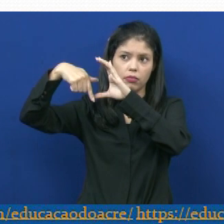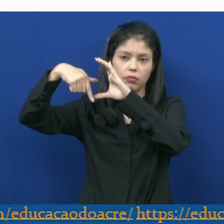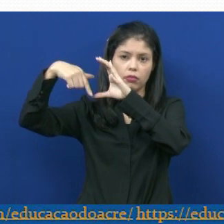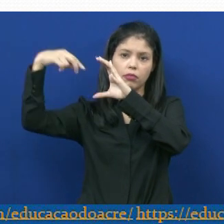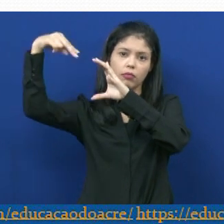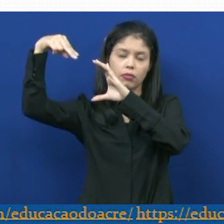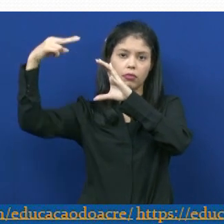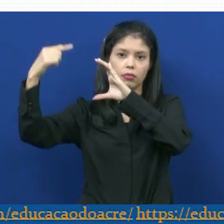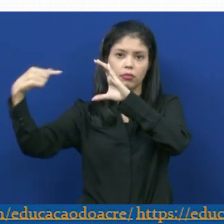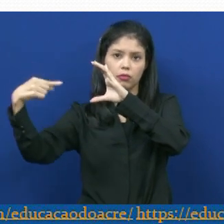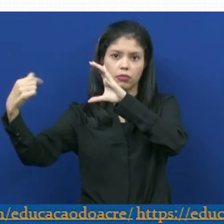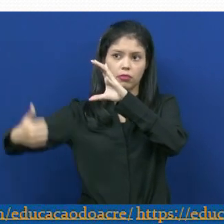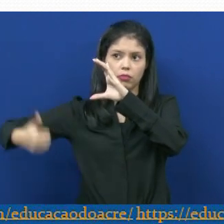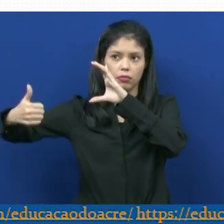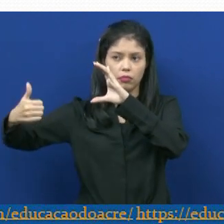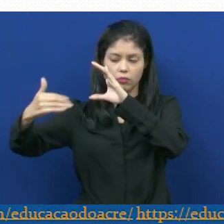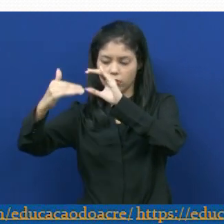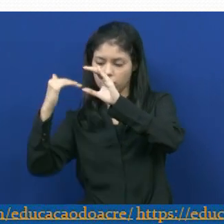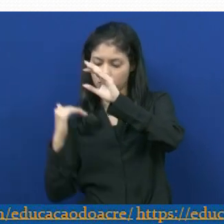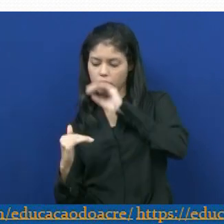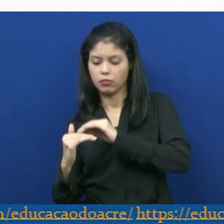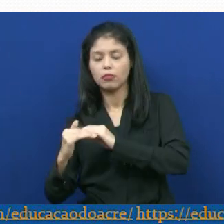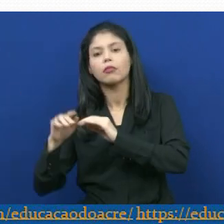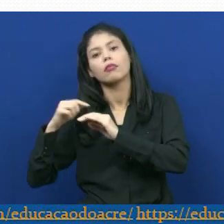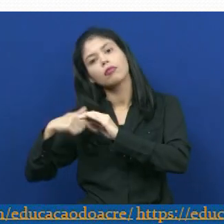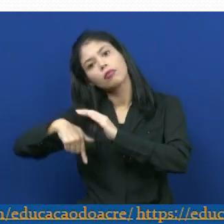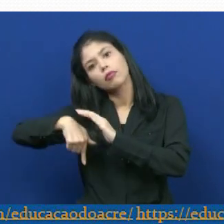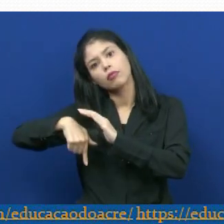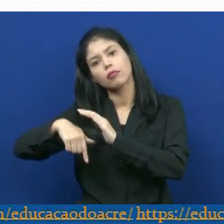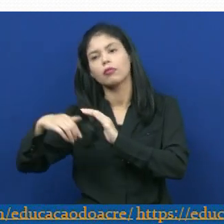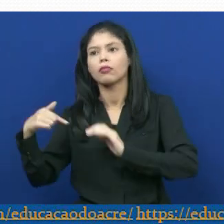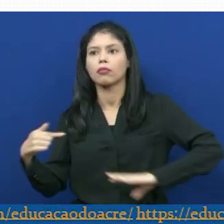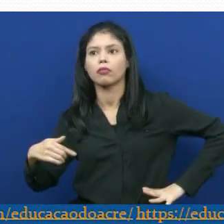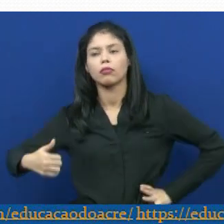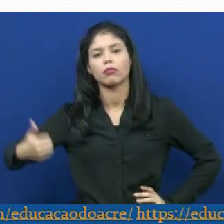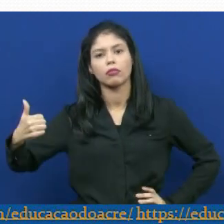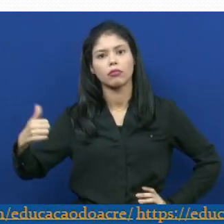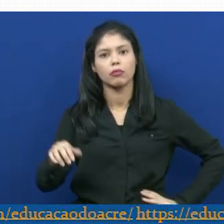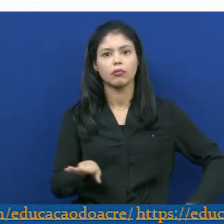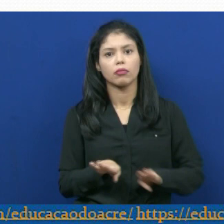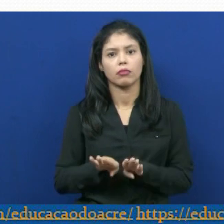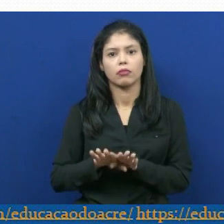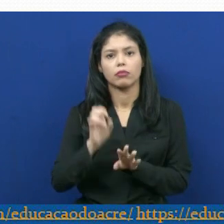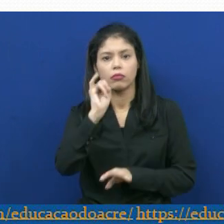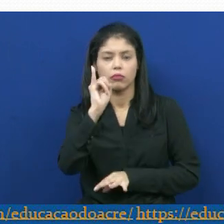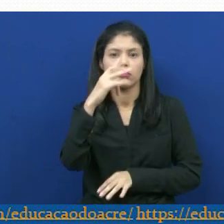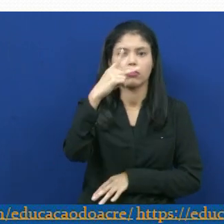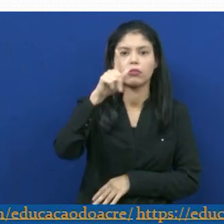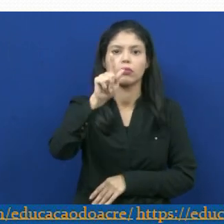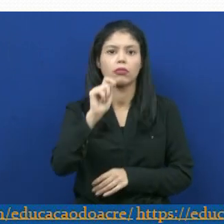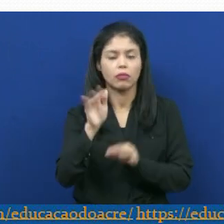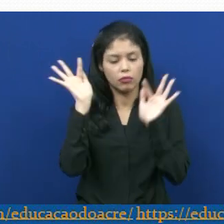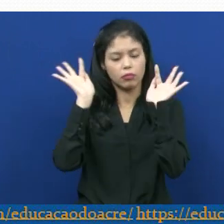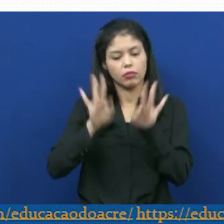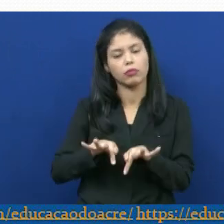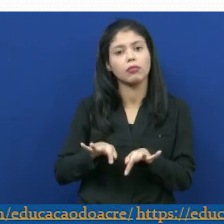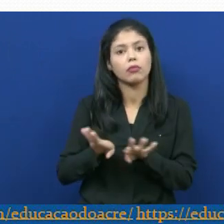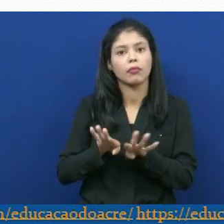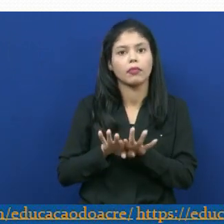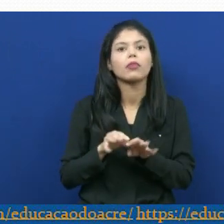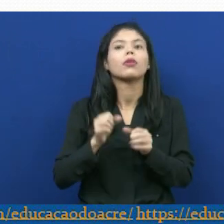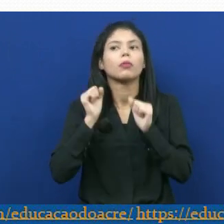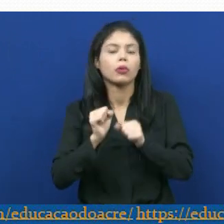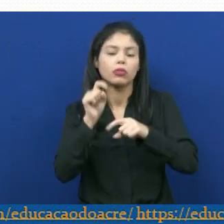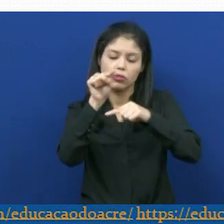por Q menos 1 elevado a n dividido por Q menos 1. E se a PG for infinita, basta